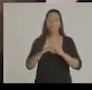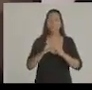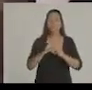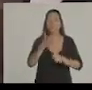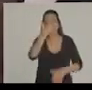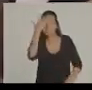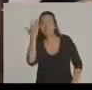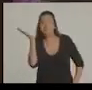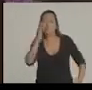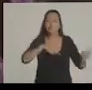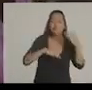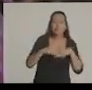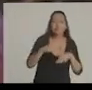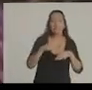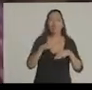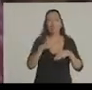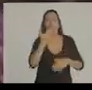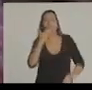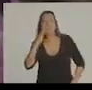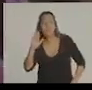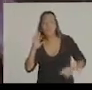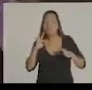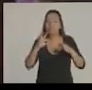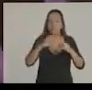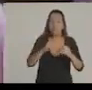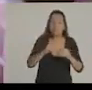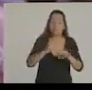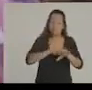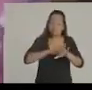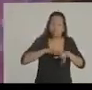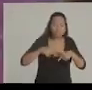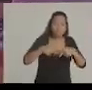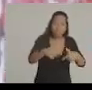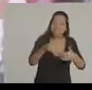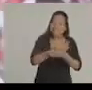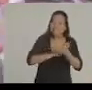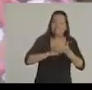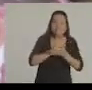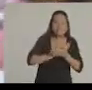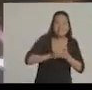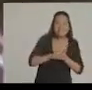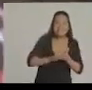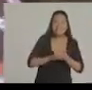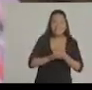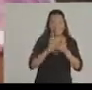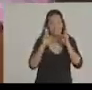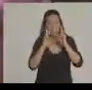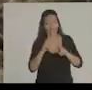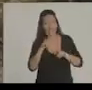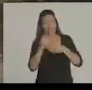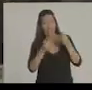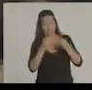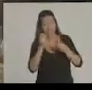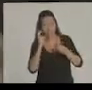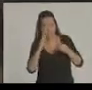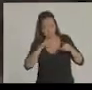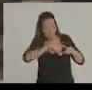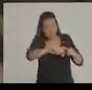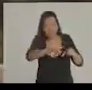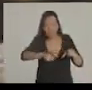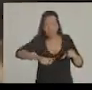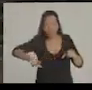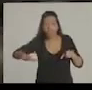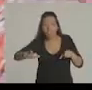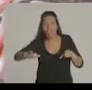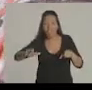As pessoas vêm, fazem promessa e não cumprem. A gente fica esperando e a situação fica, ó, esgoto aqui, ó, céu aberto, tá